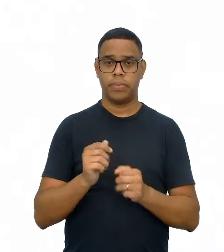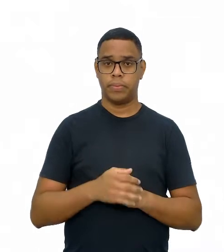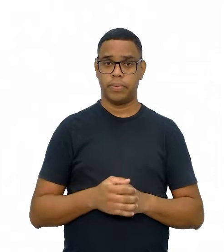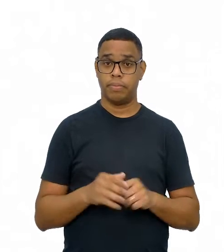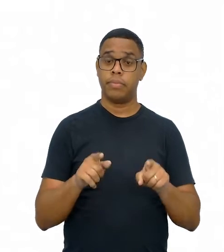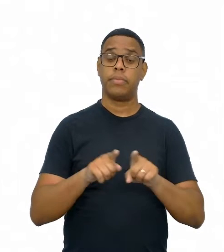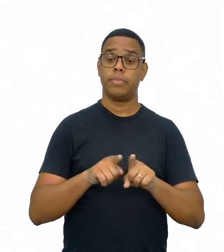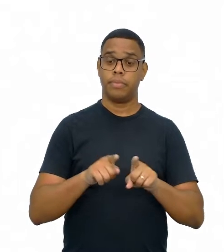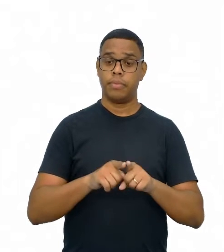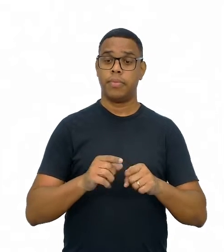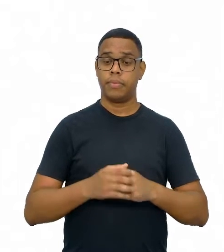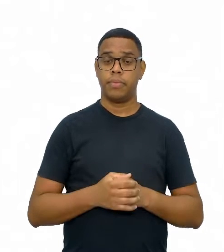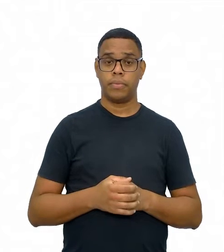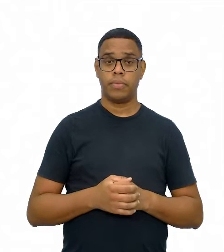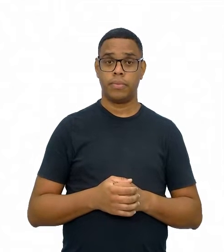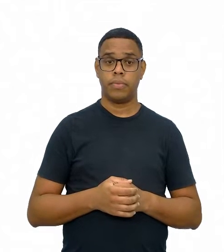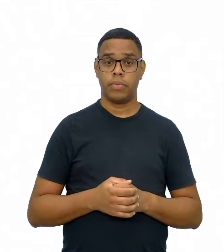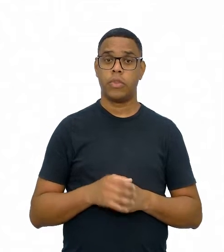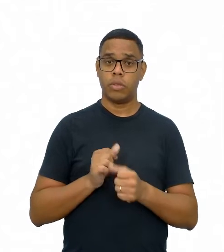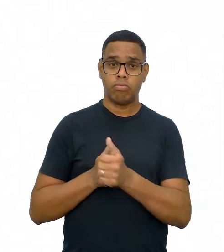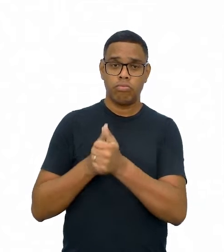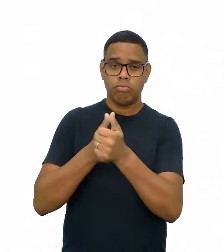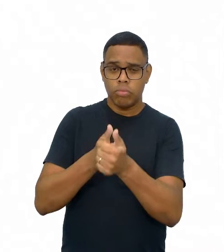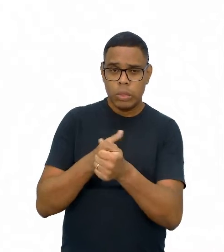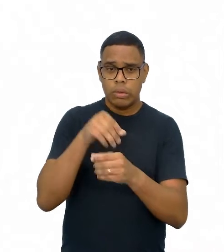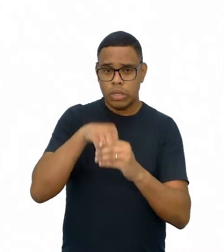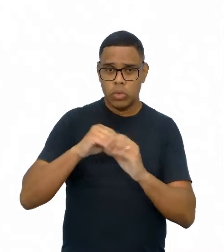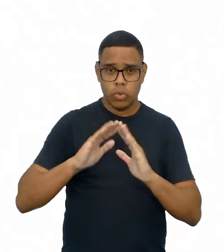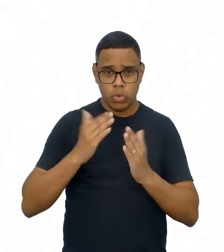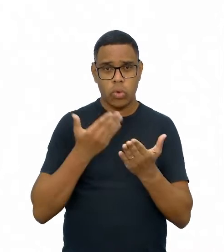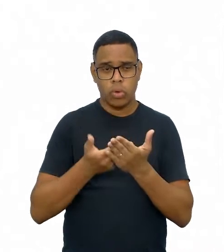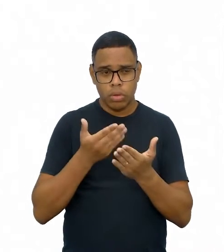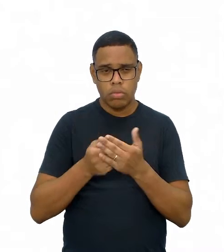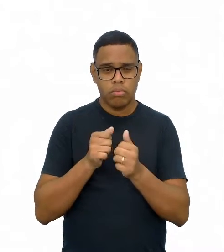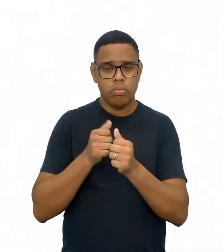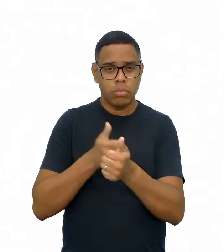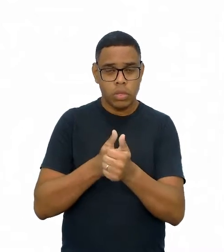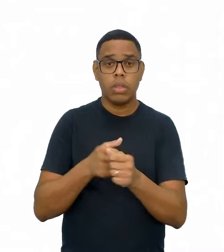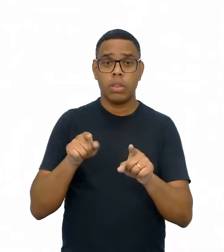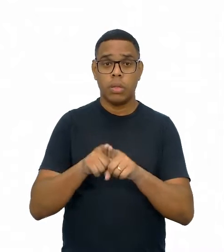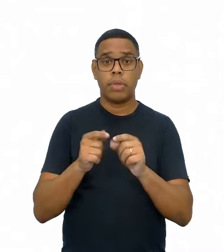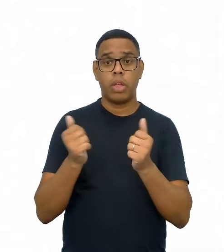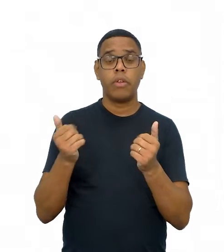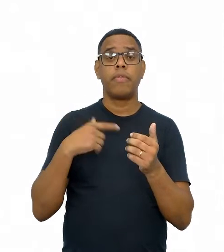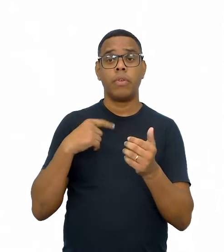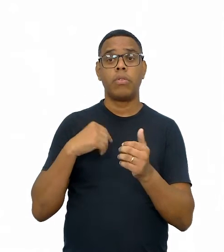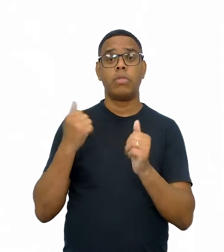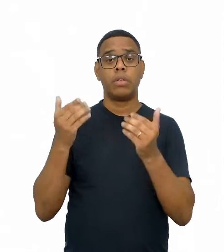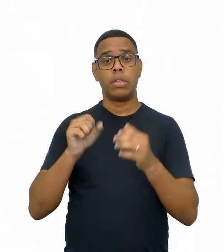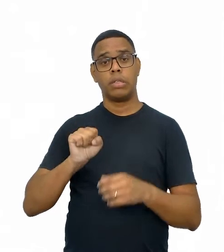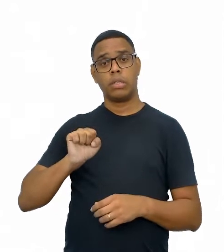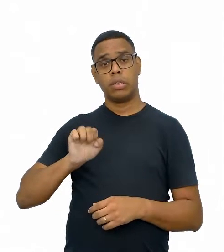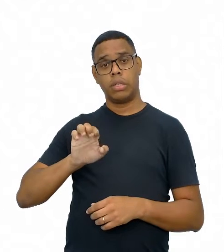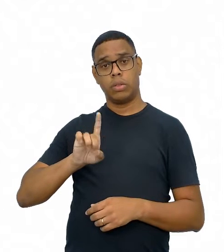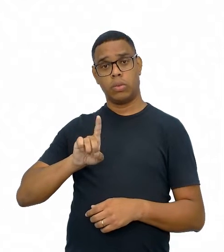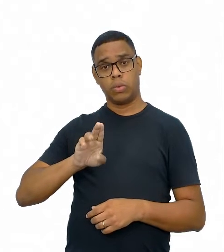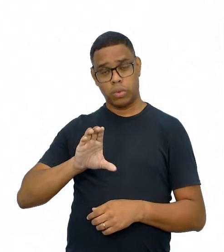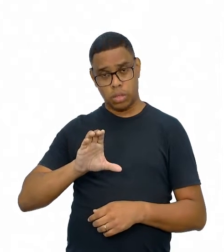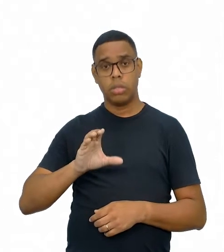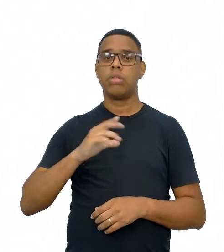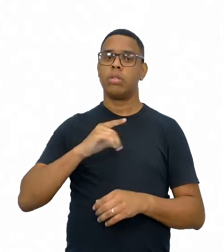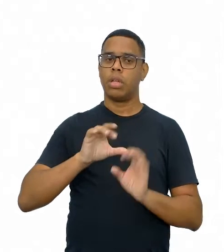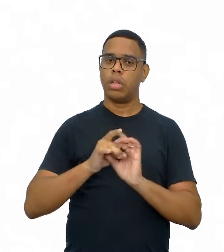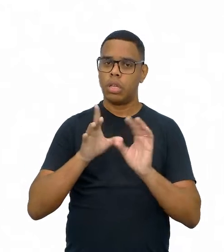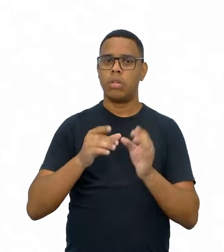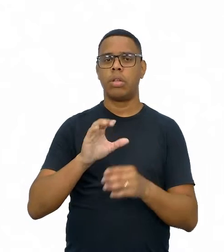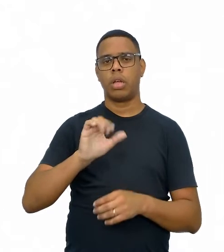Além disso, além do acompanhamento interno, há, então, os que são disponibilizados pela SEDUC, através, por